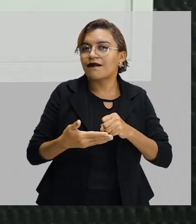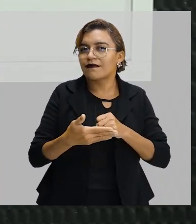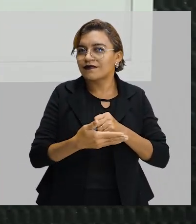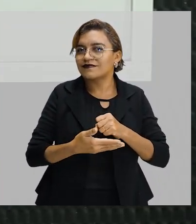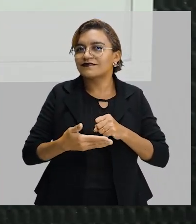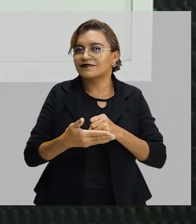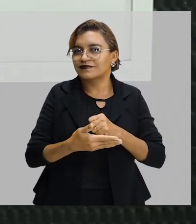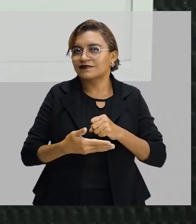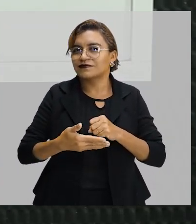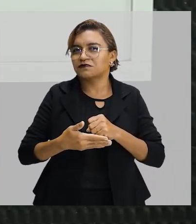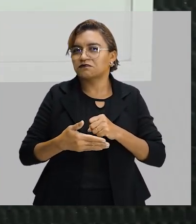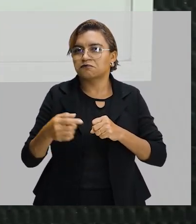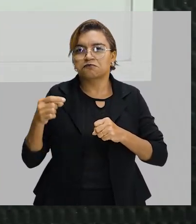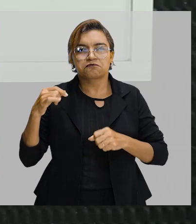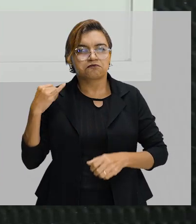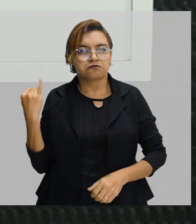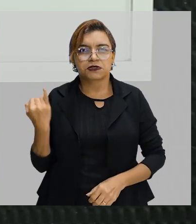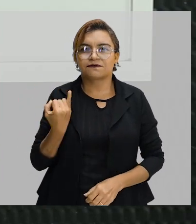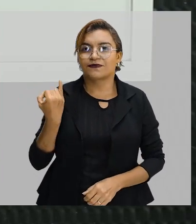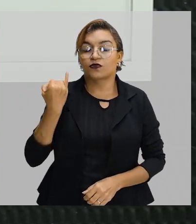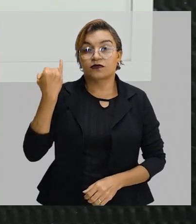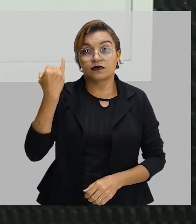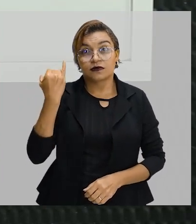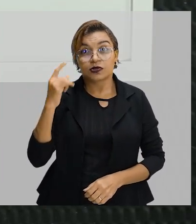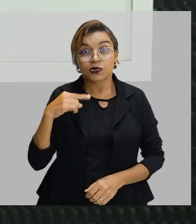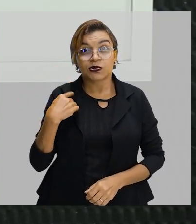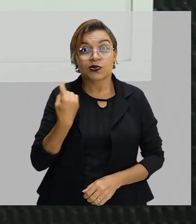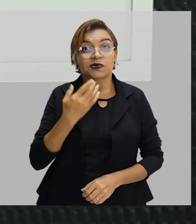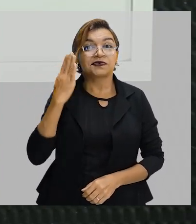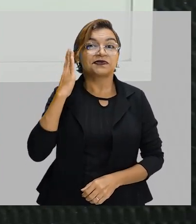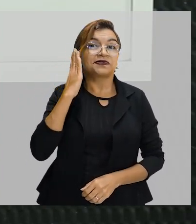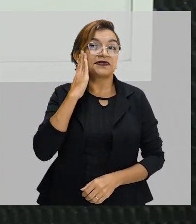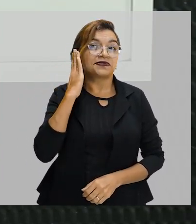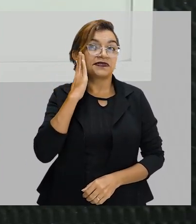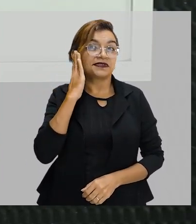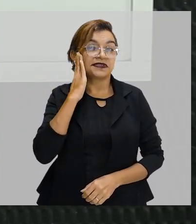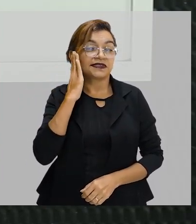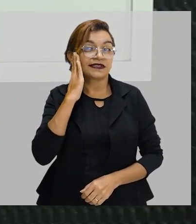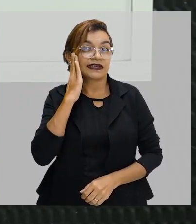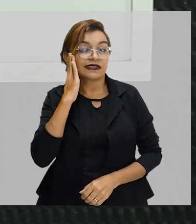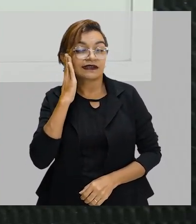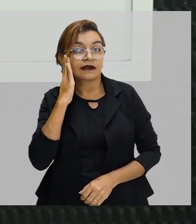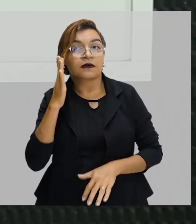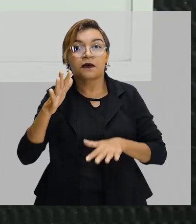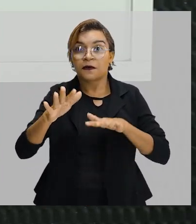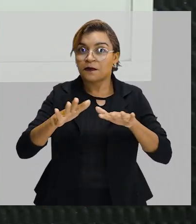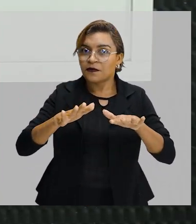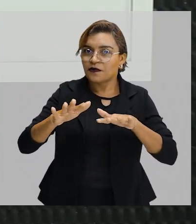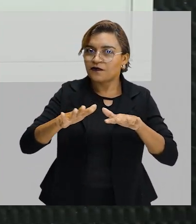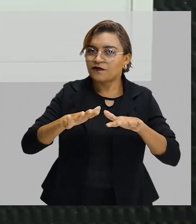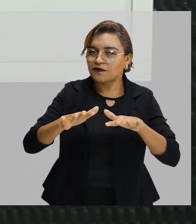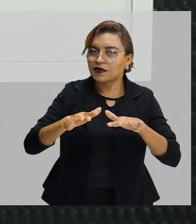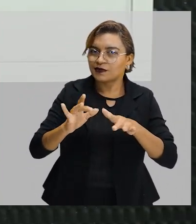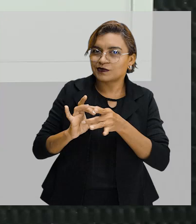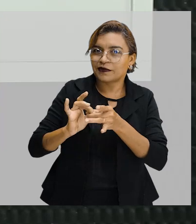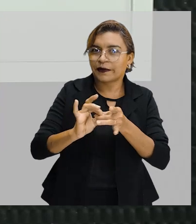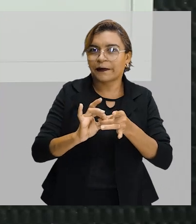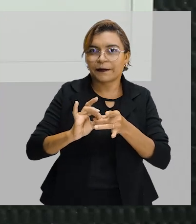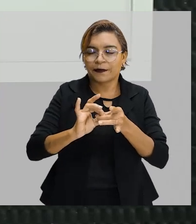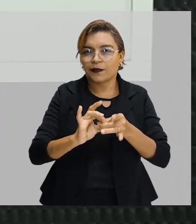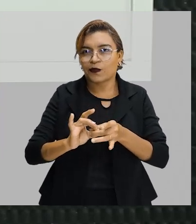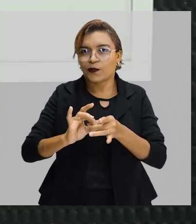básicos e tão importantes para que a gente entenda, não é, este movimento harmônico como um